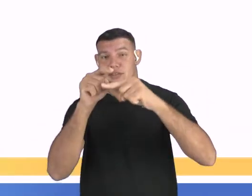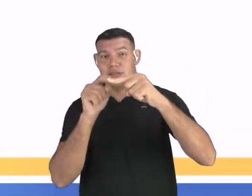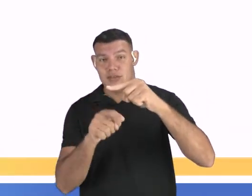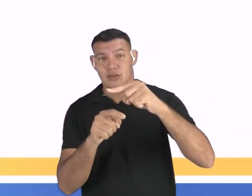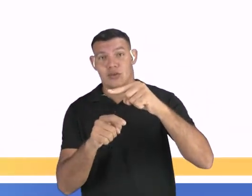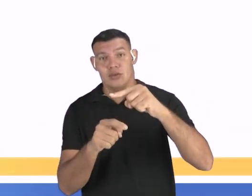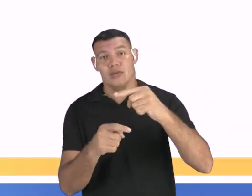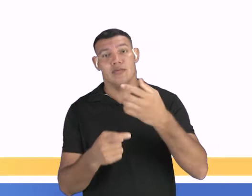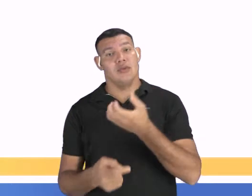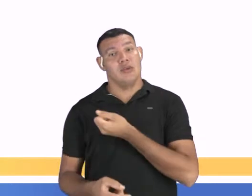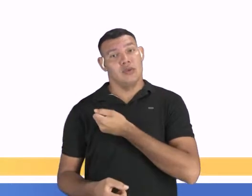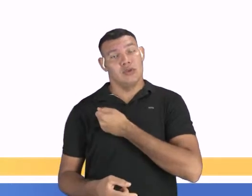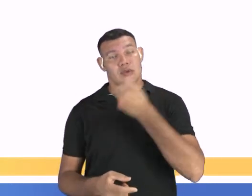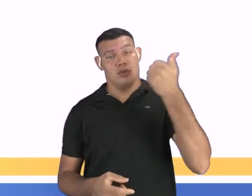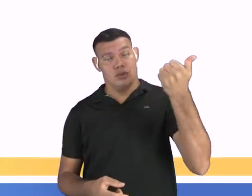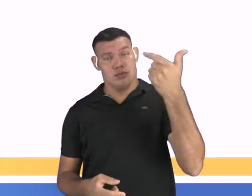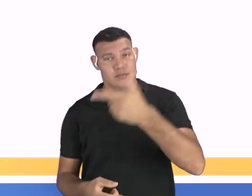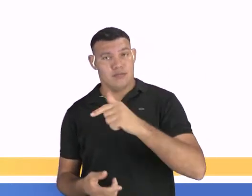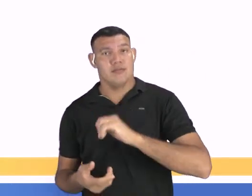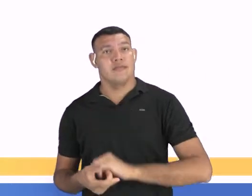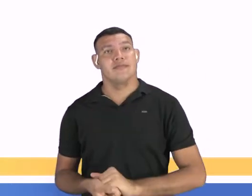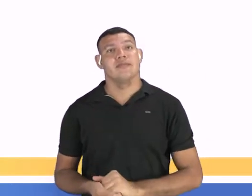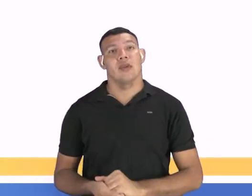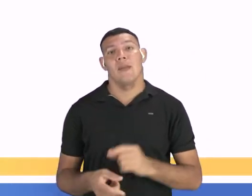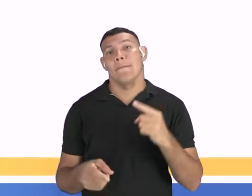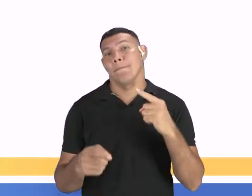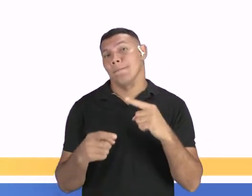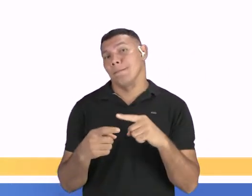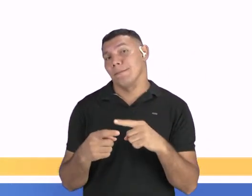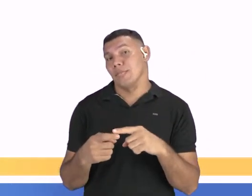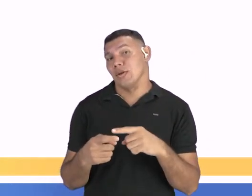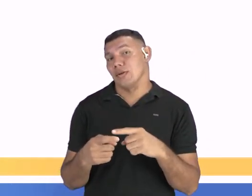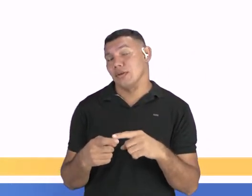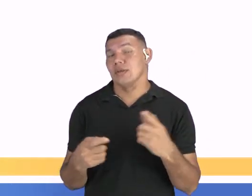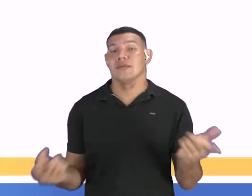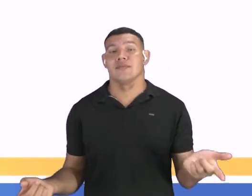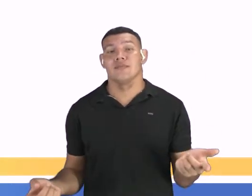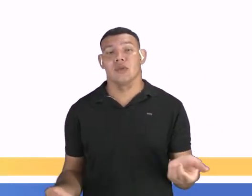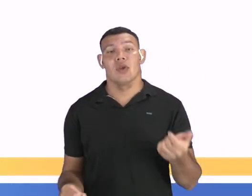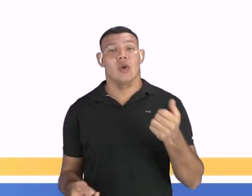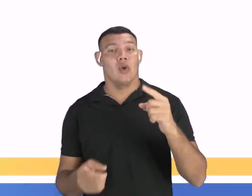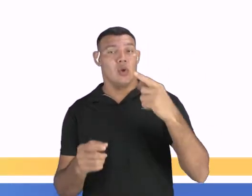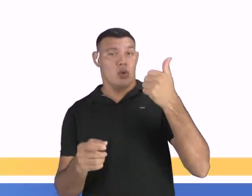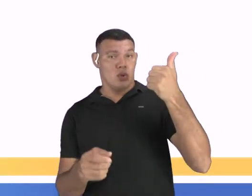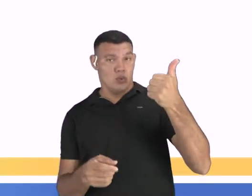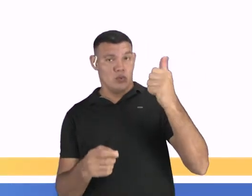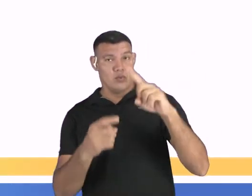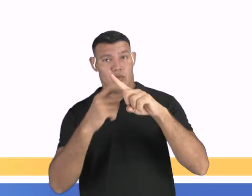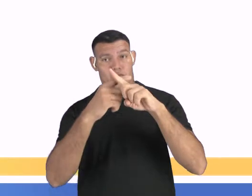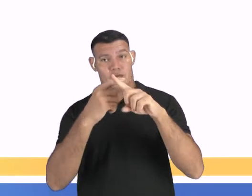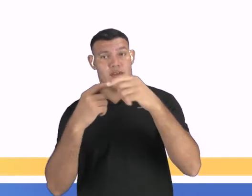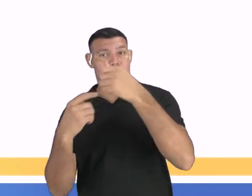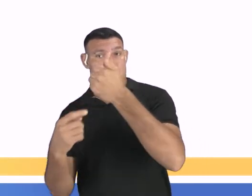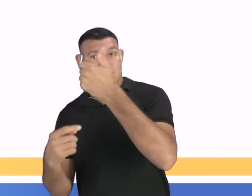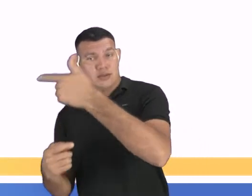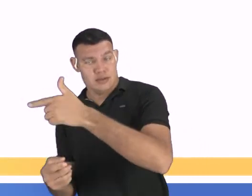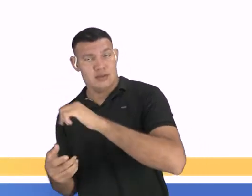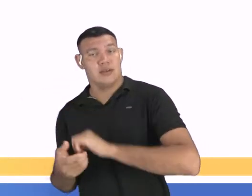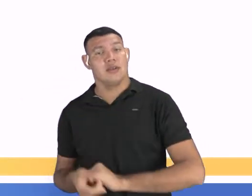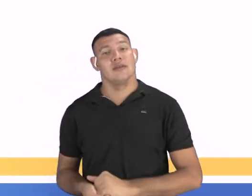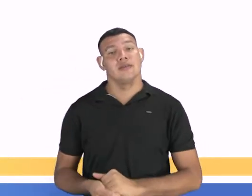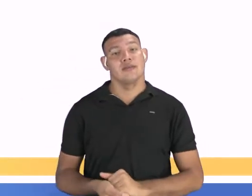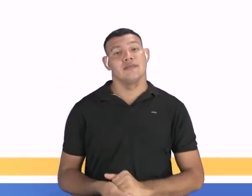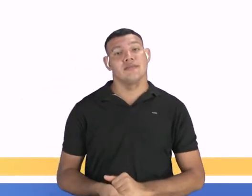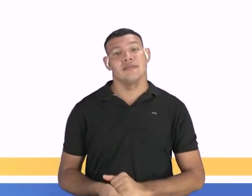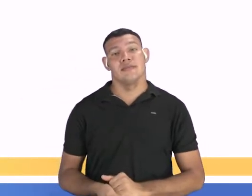divido para uma pessoa, isso dá exato porque 1 vezes 12 é igual a 12. Quando eu divido para 2 pessoas, olha, observe